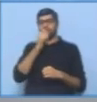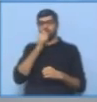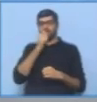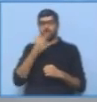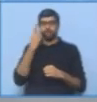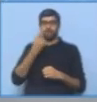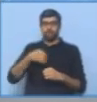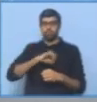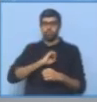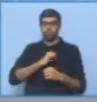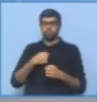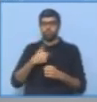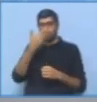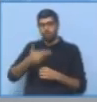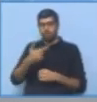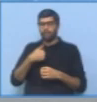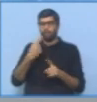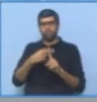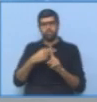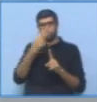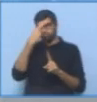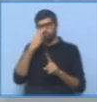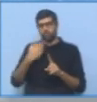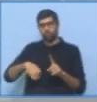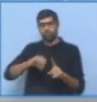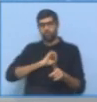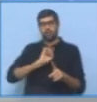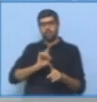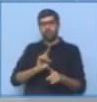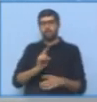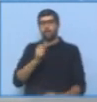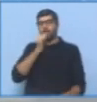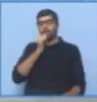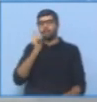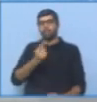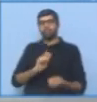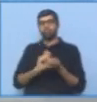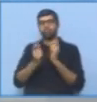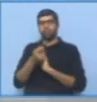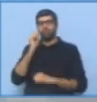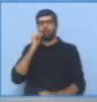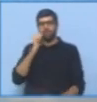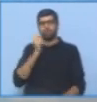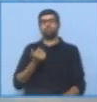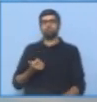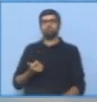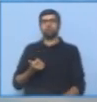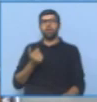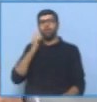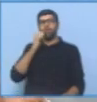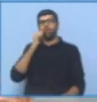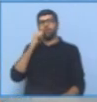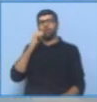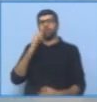nossa vida, que é a existência, que é muito positivo, que é a nossa história, ela precisa de ser transformada em vinho. E esse vinho